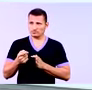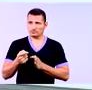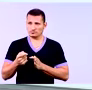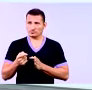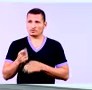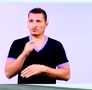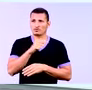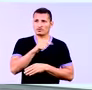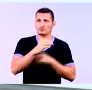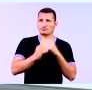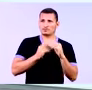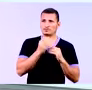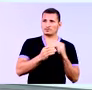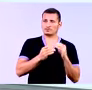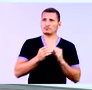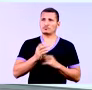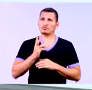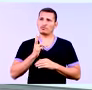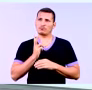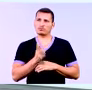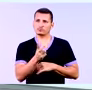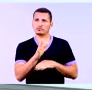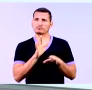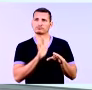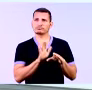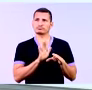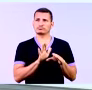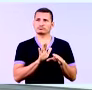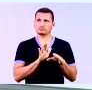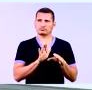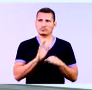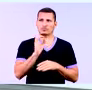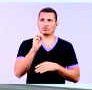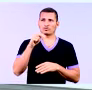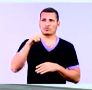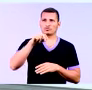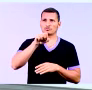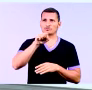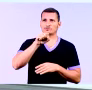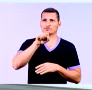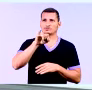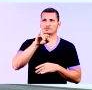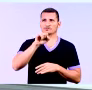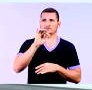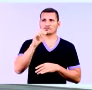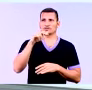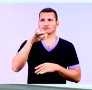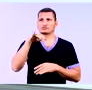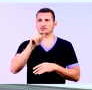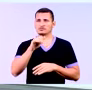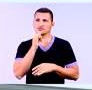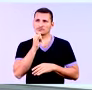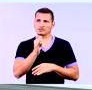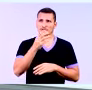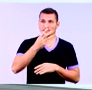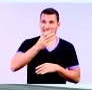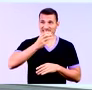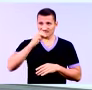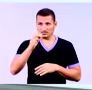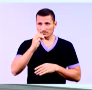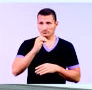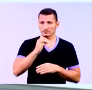os dados armazenados permanecerão numa situação de consistência. Então, após eu executar 30 comandos, a